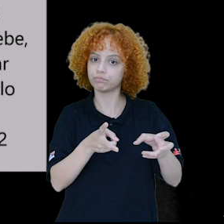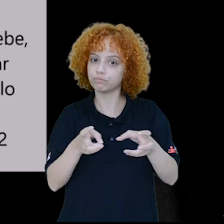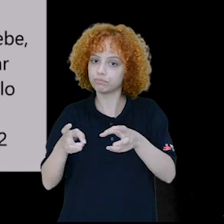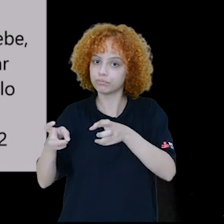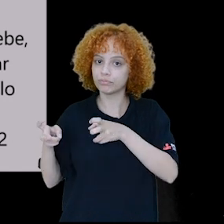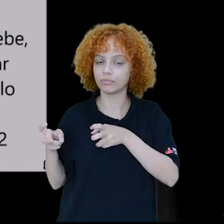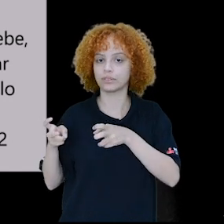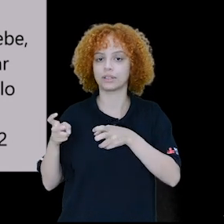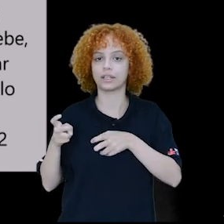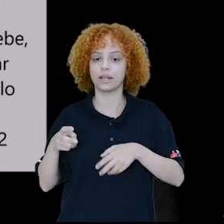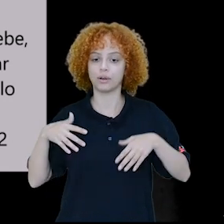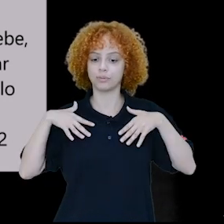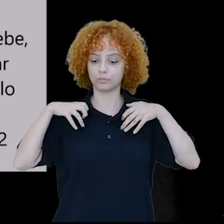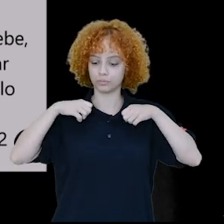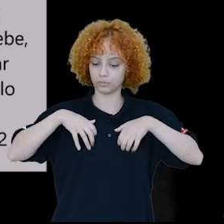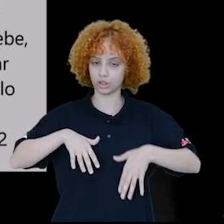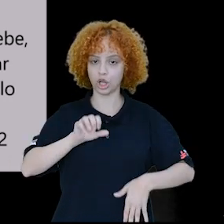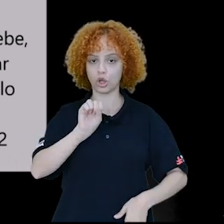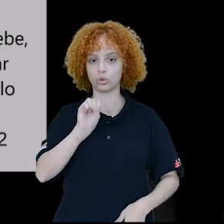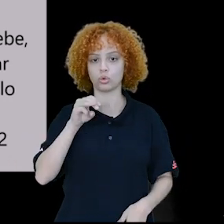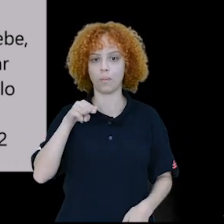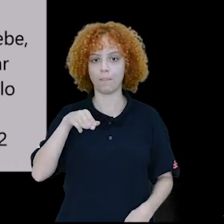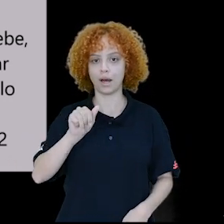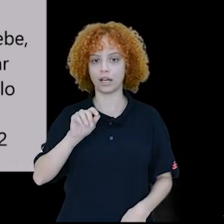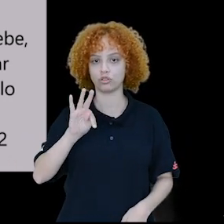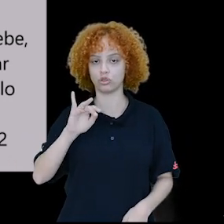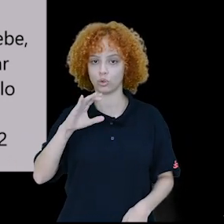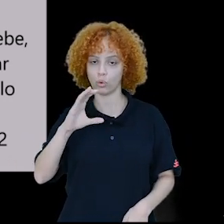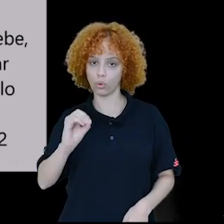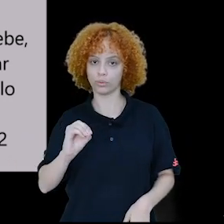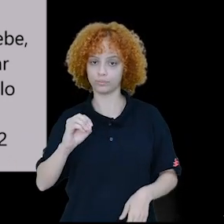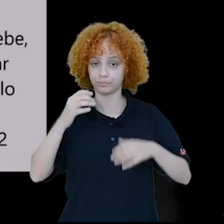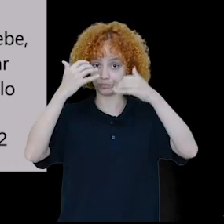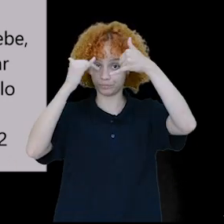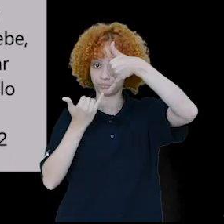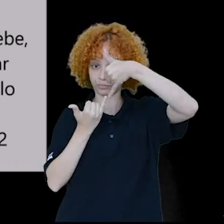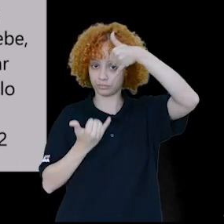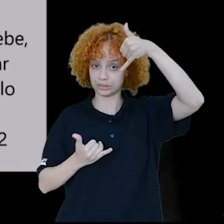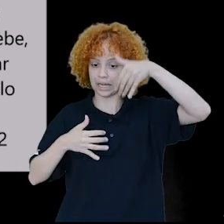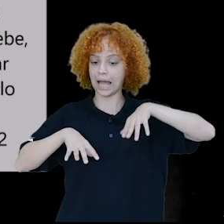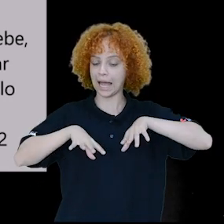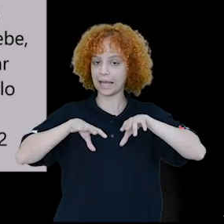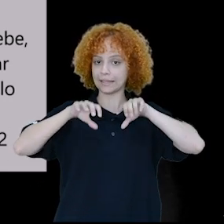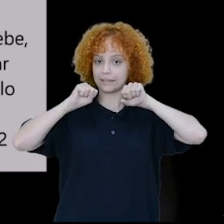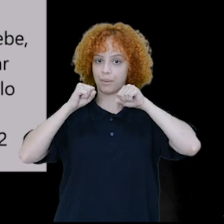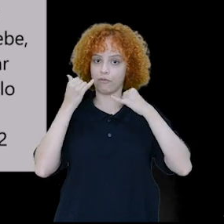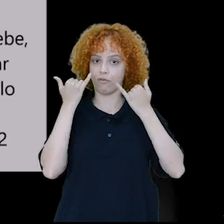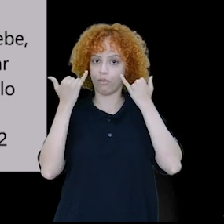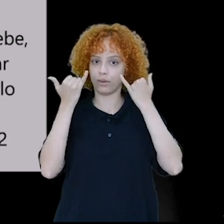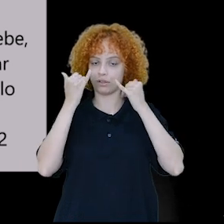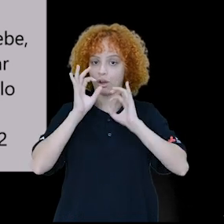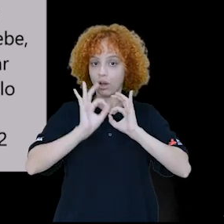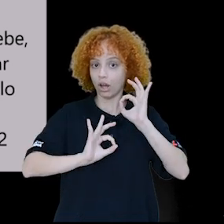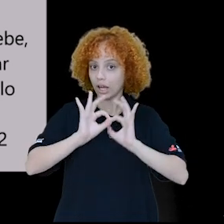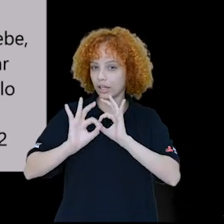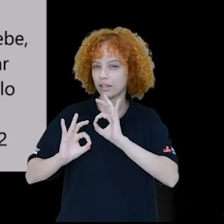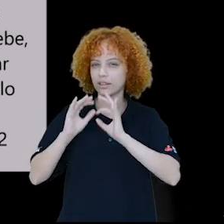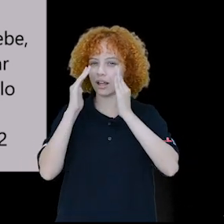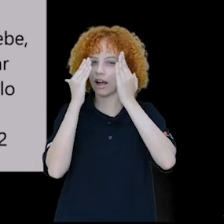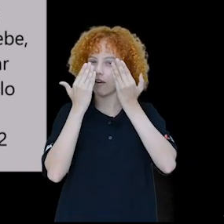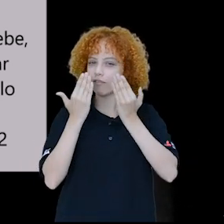ambiente, denominado sistema nervoso somático. O sistema nervoso central recebe, organiza